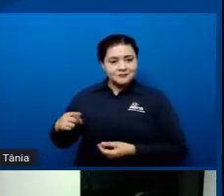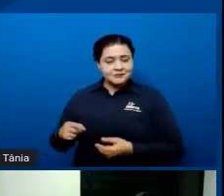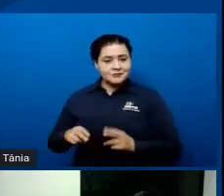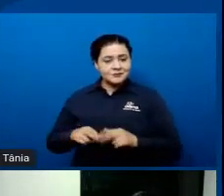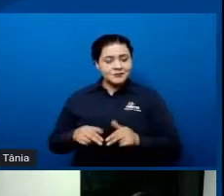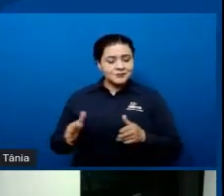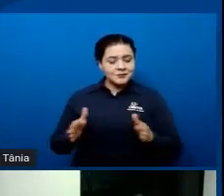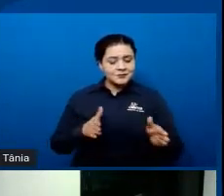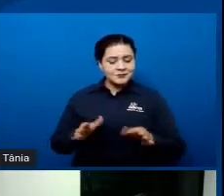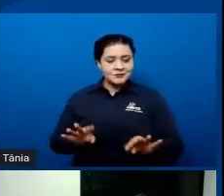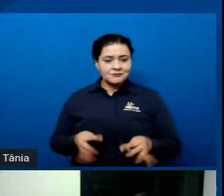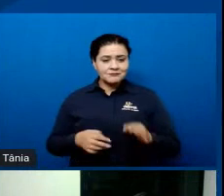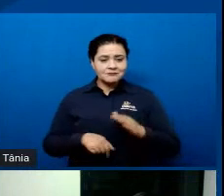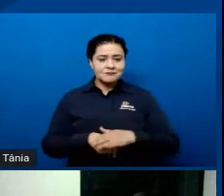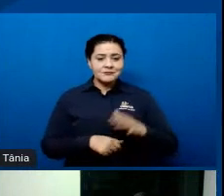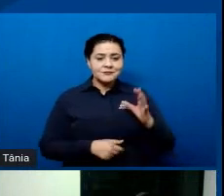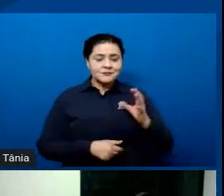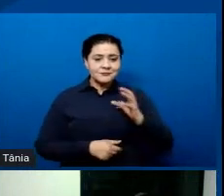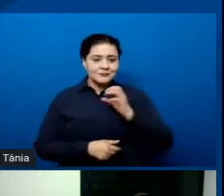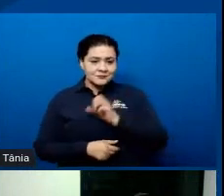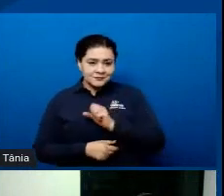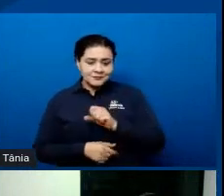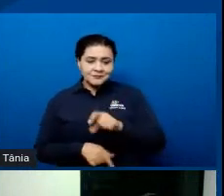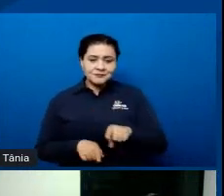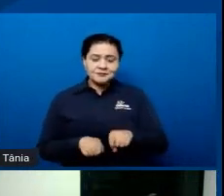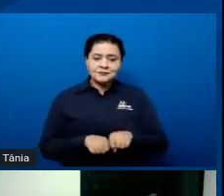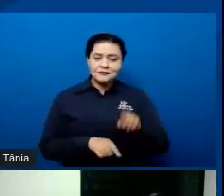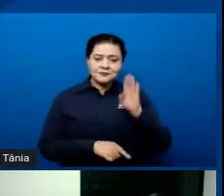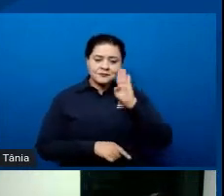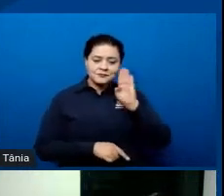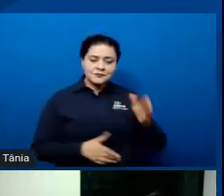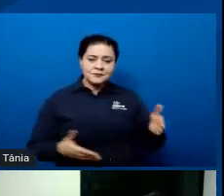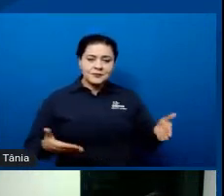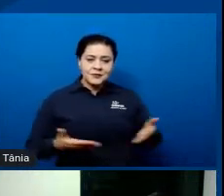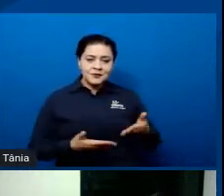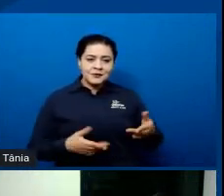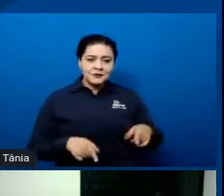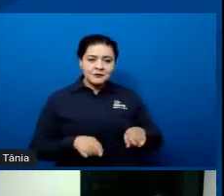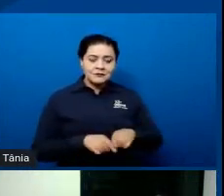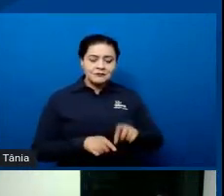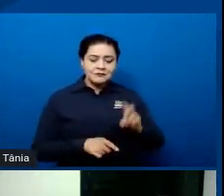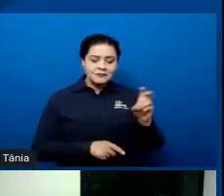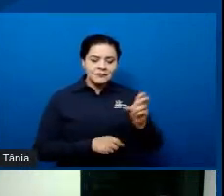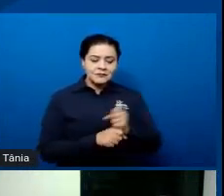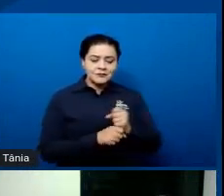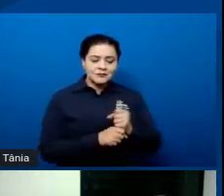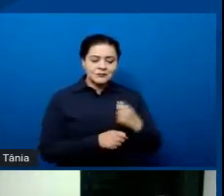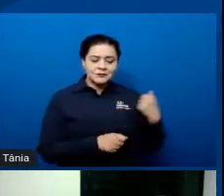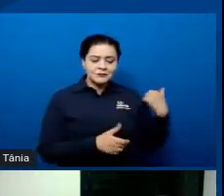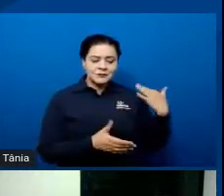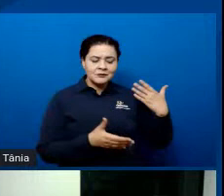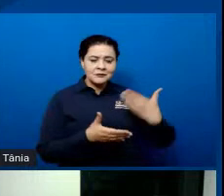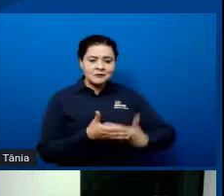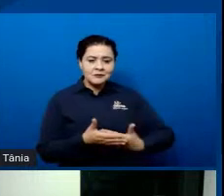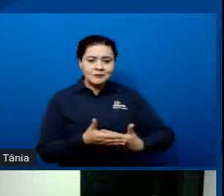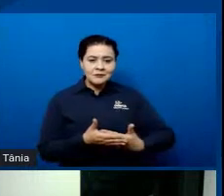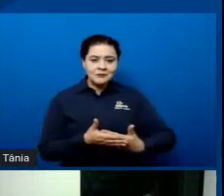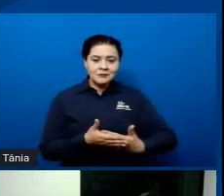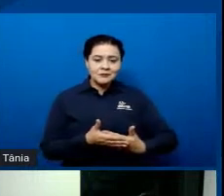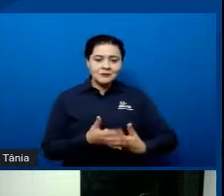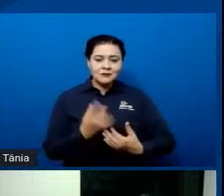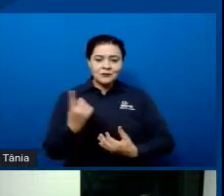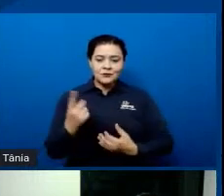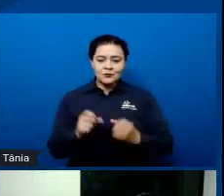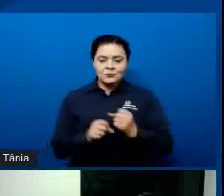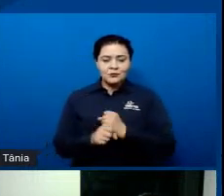se torna mais rápido. Tá? Principalmente agora que a gente andou 5 anos de tecnologia em um ano, pela questão da pandemia.